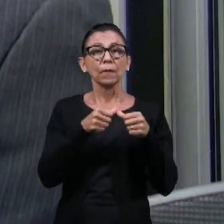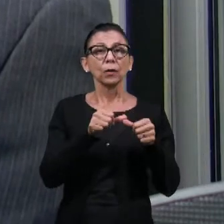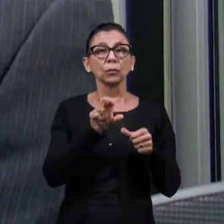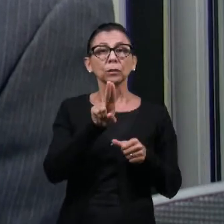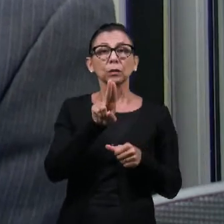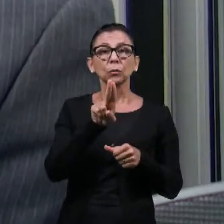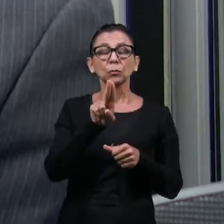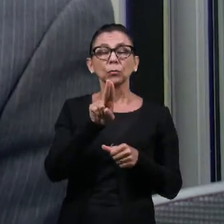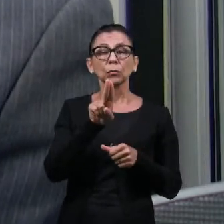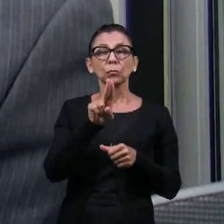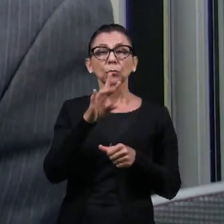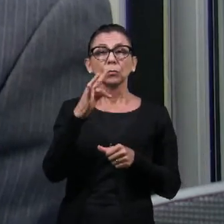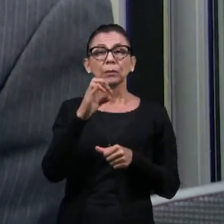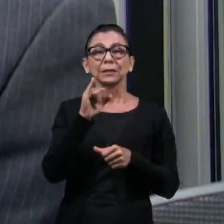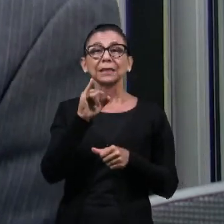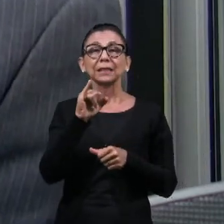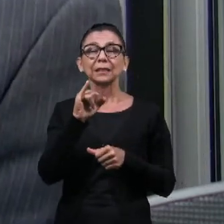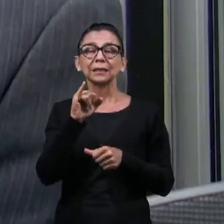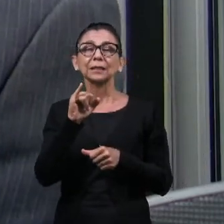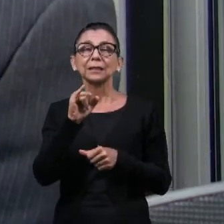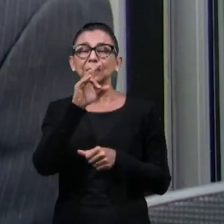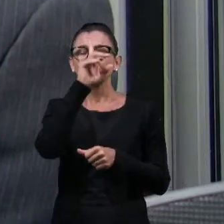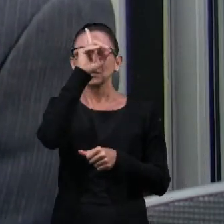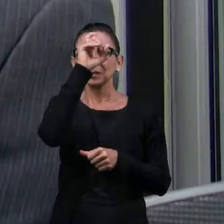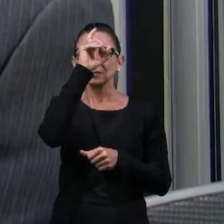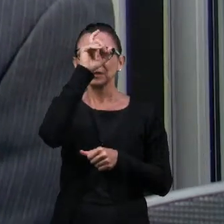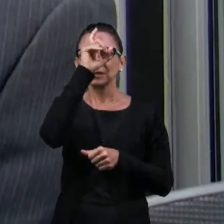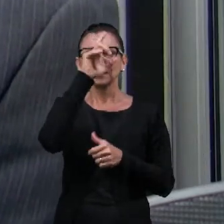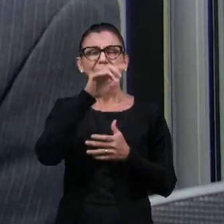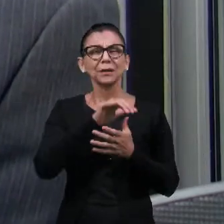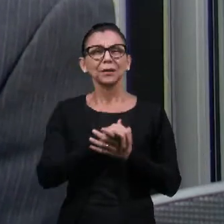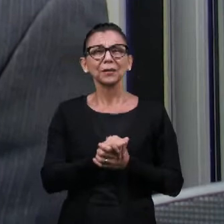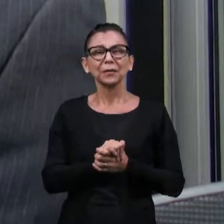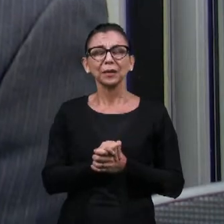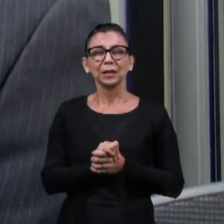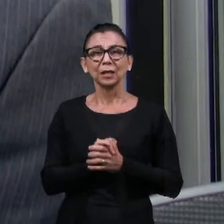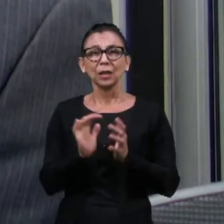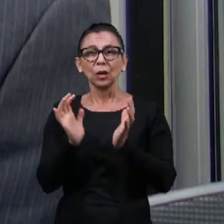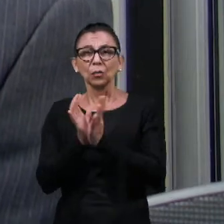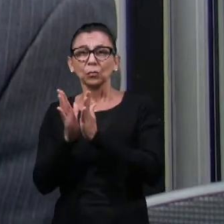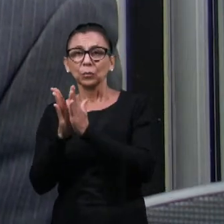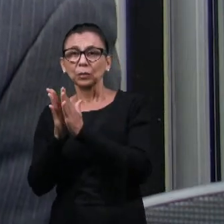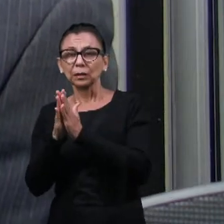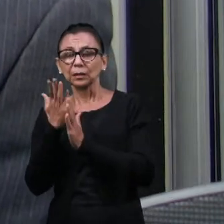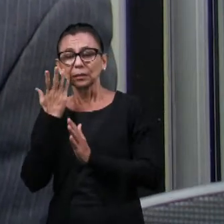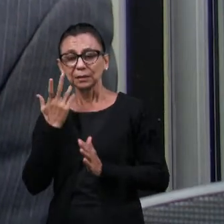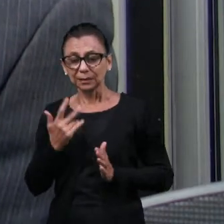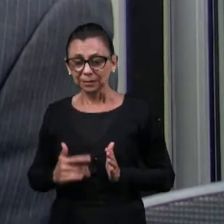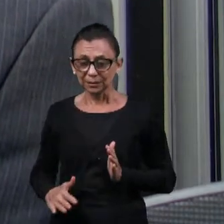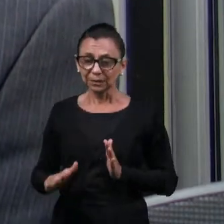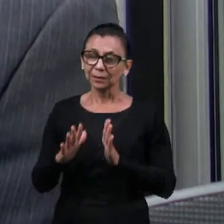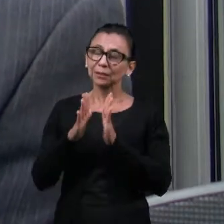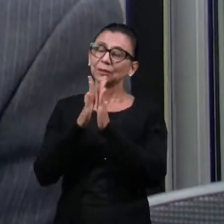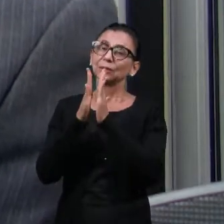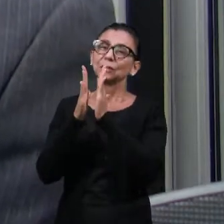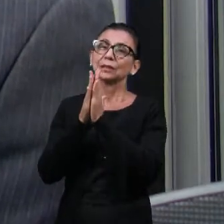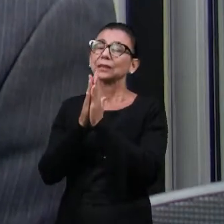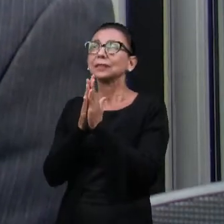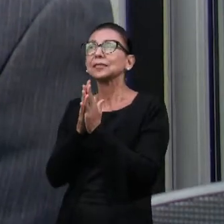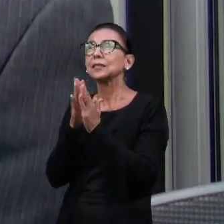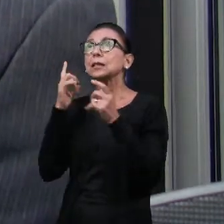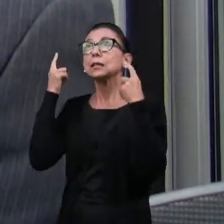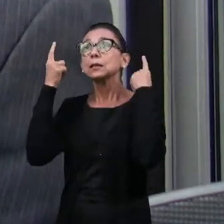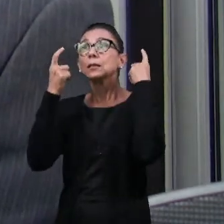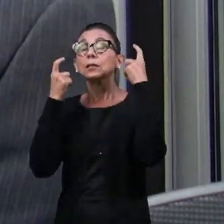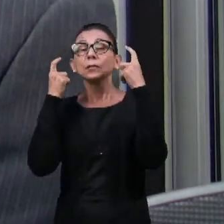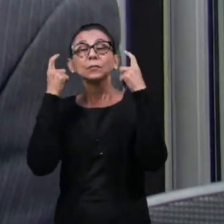orando, até as crianças orando por ela. Aí a nossa preocupação, né, e pergunta: quem